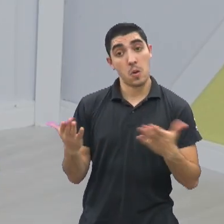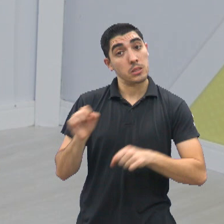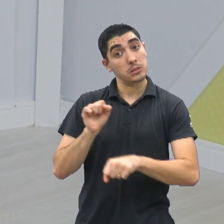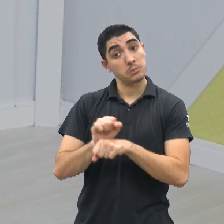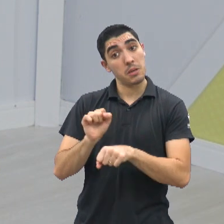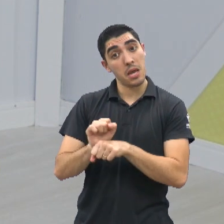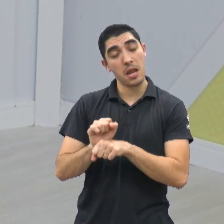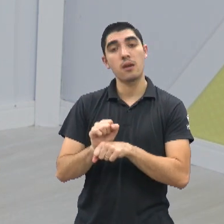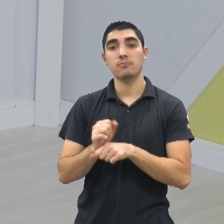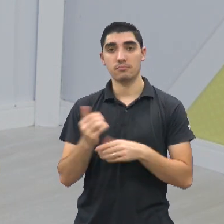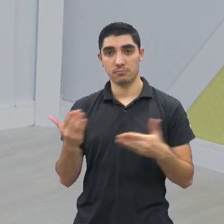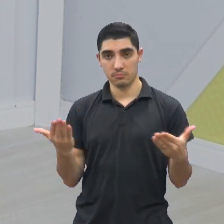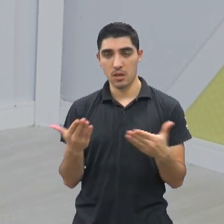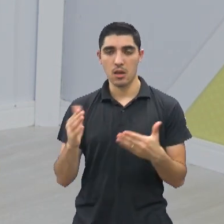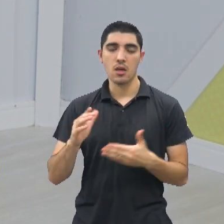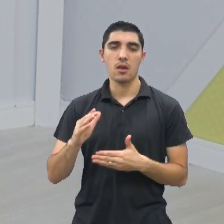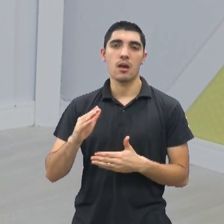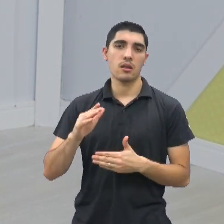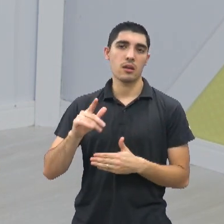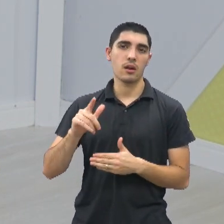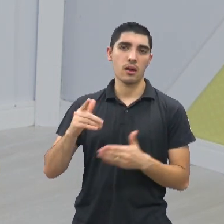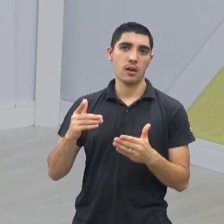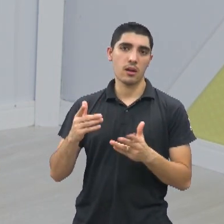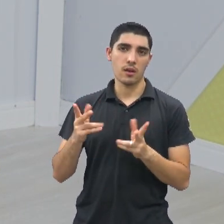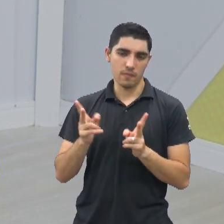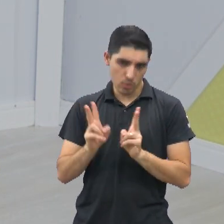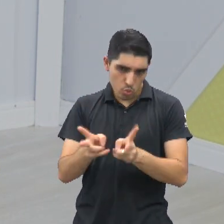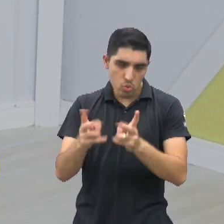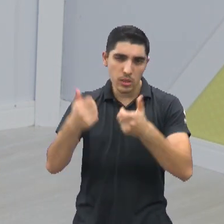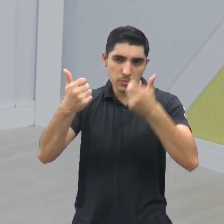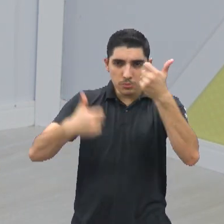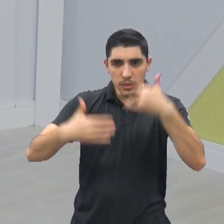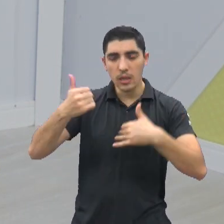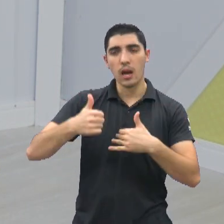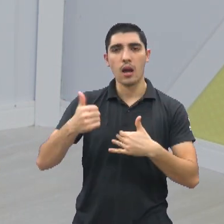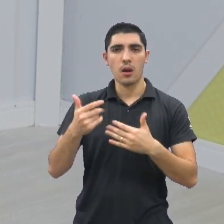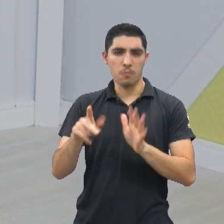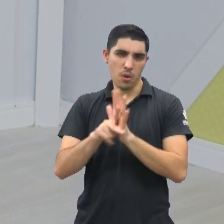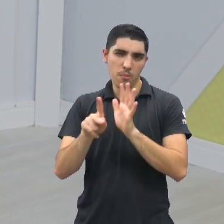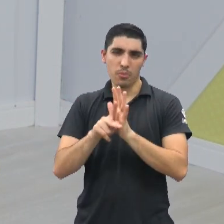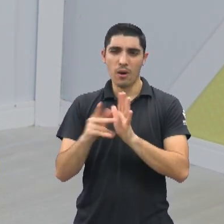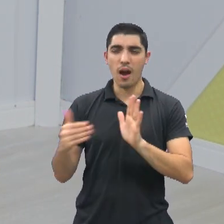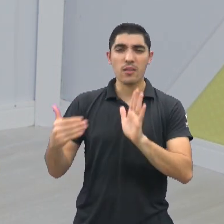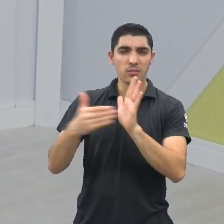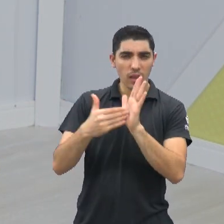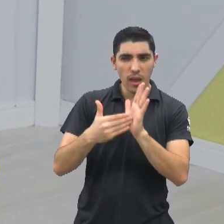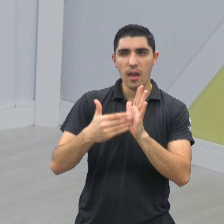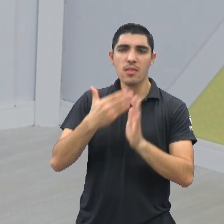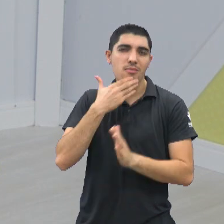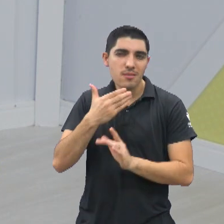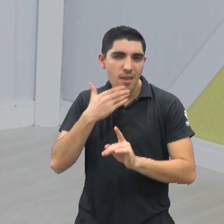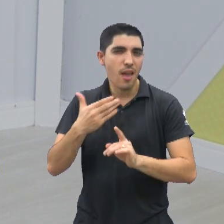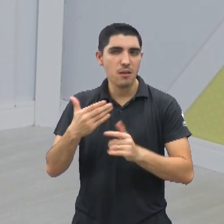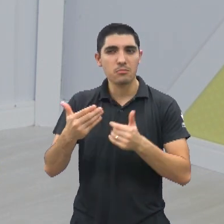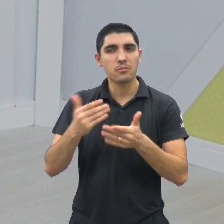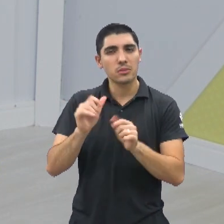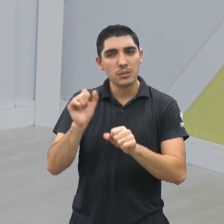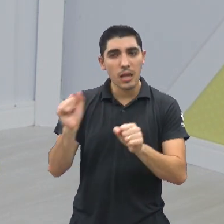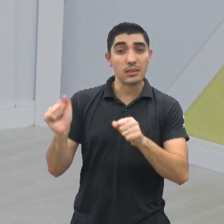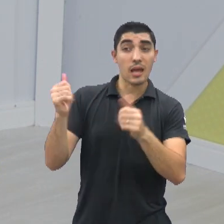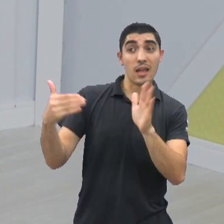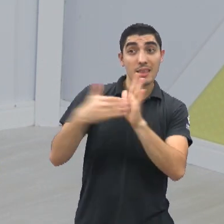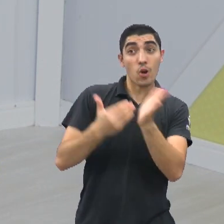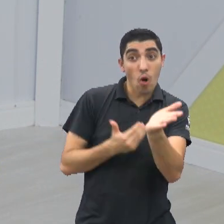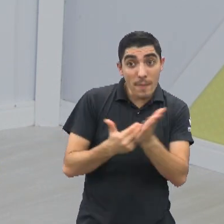gente vai vai falar mais do São José nessa essa reta final aí de contratações e esperar realmente o início da temporada